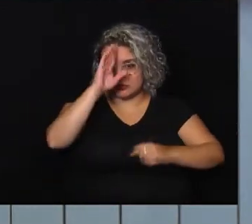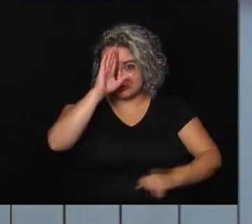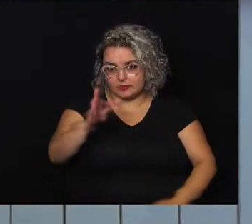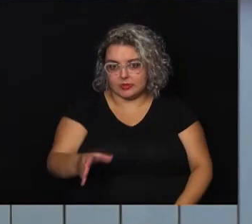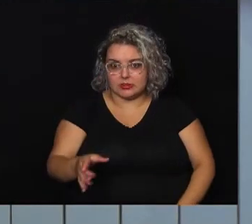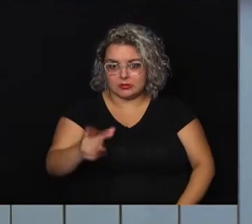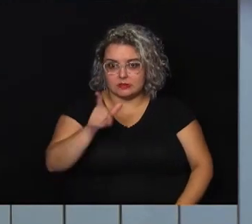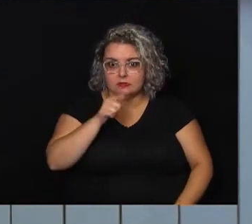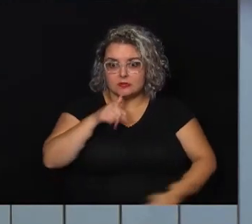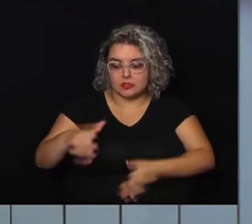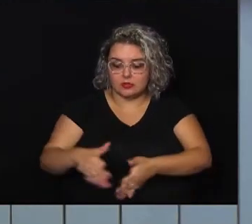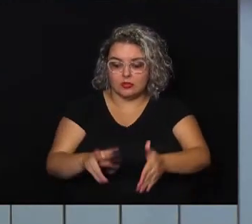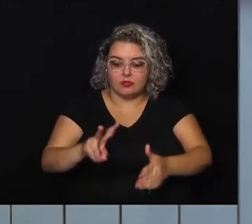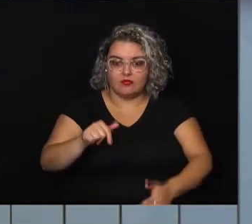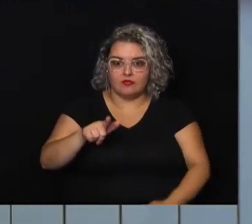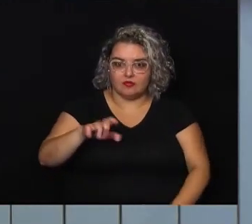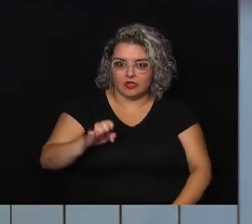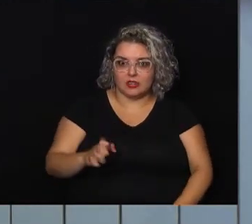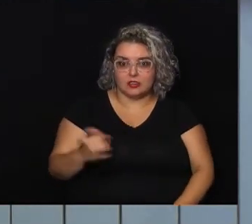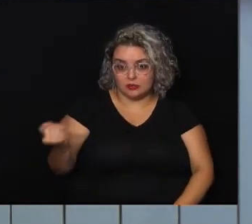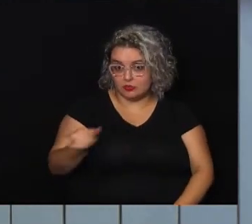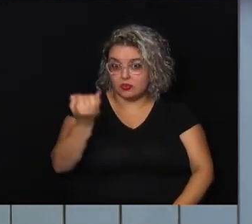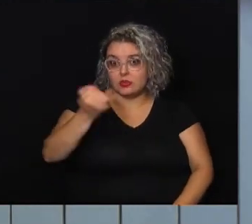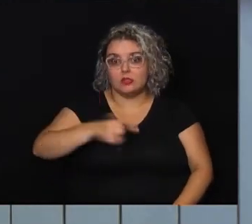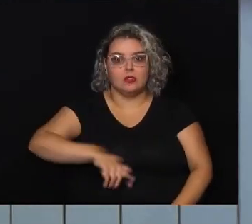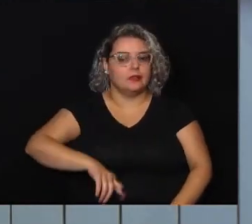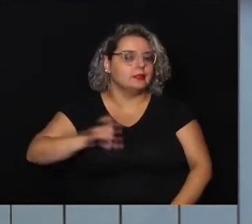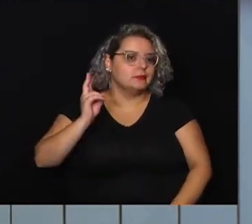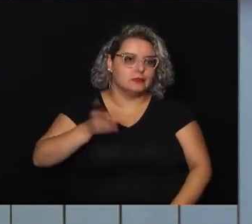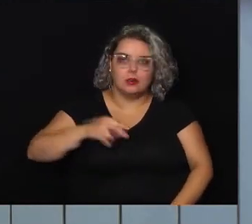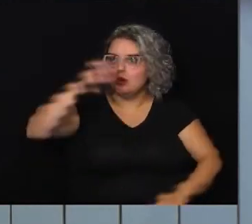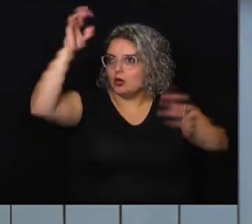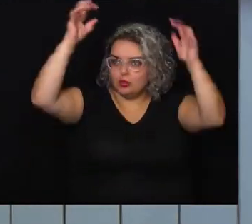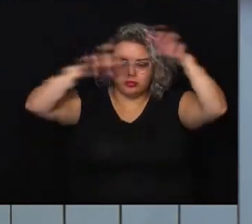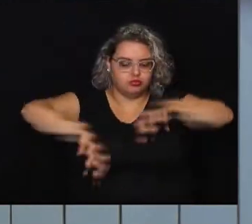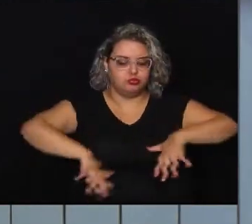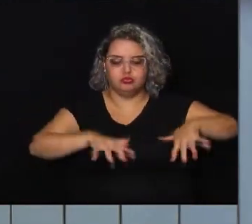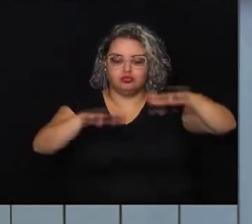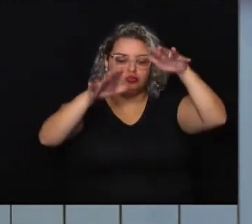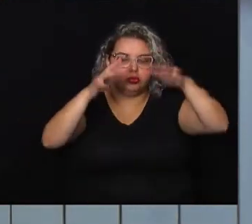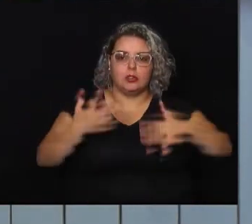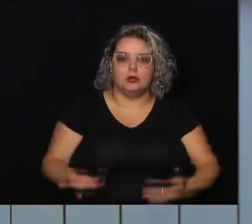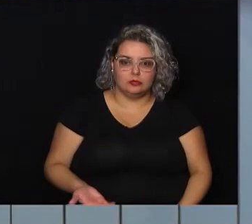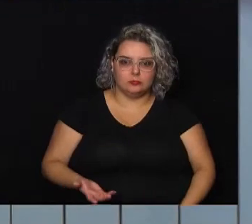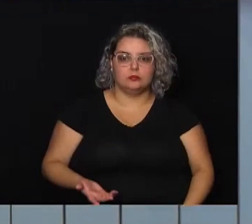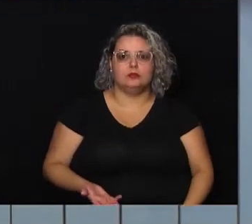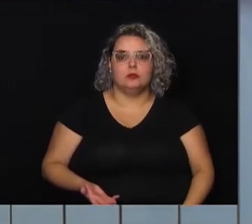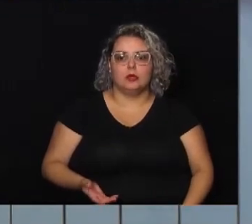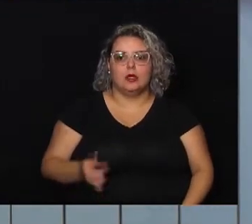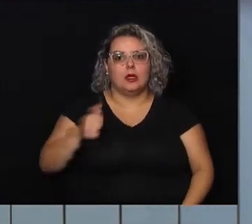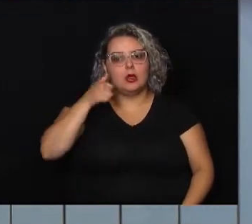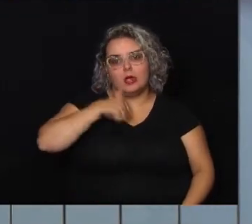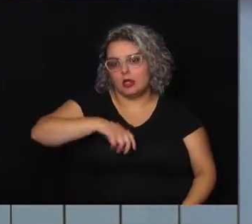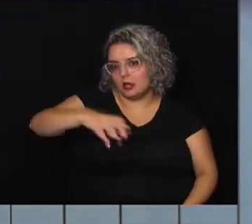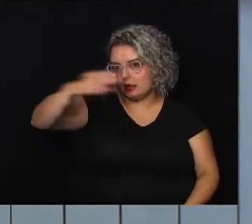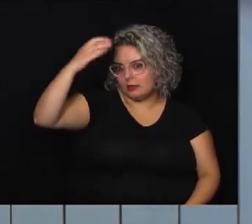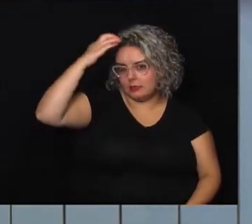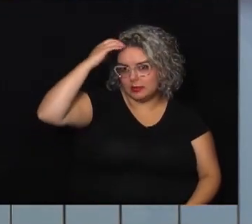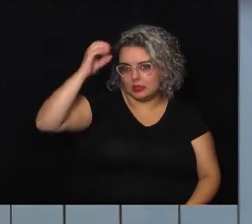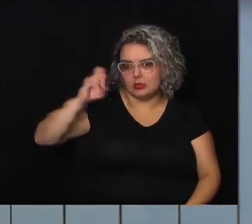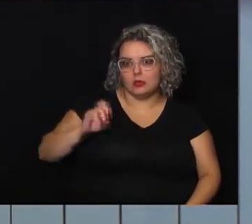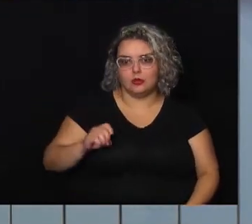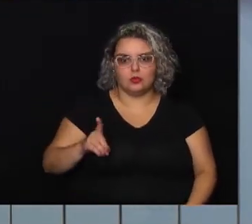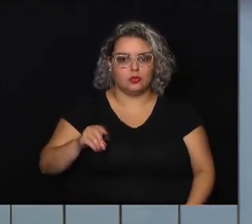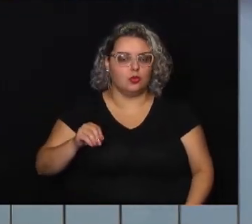2 vales importantes, cuja recorrência de enchente é quase anual, seja a Princesa do Oeste, a Orizimbu